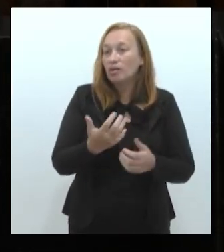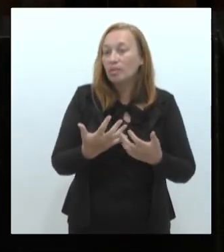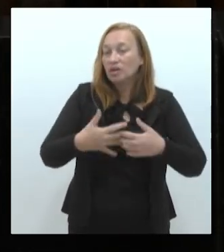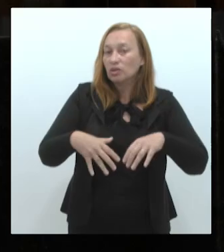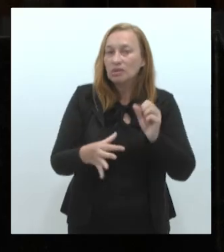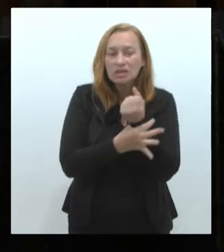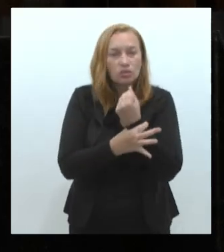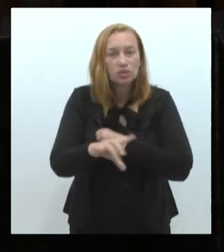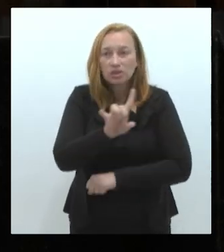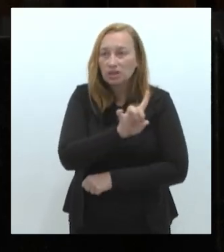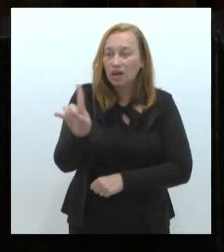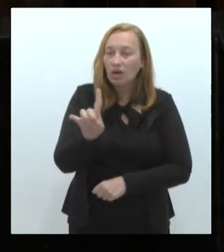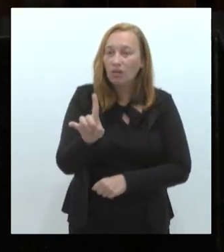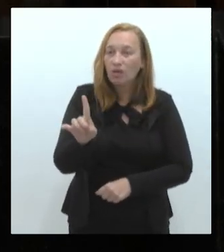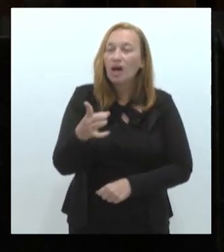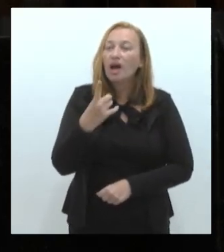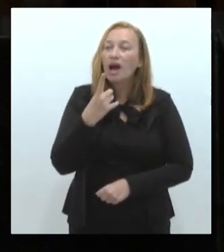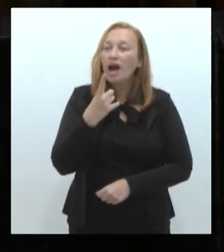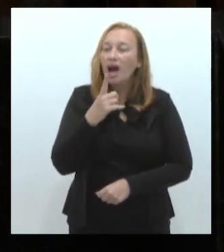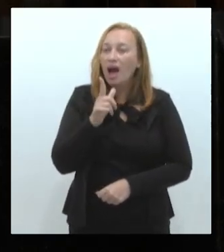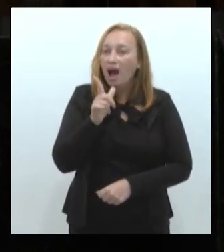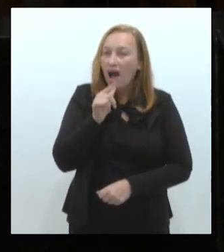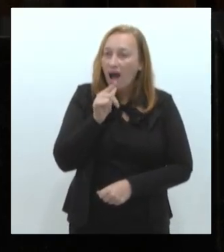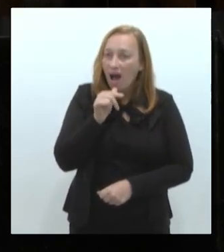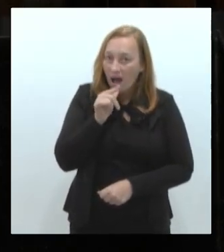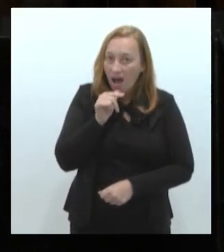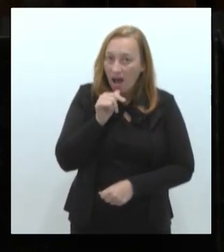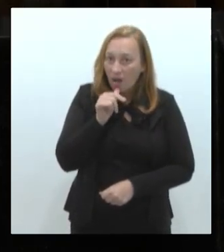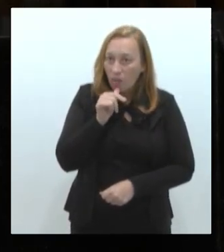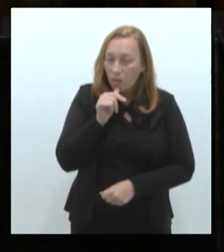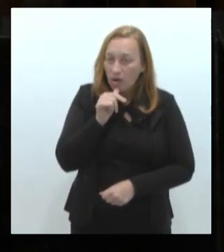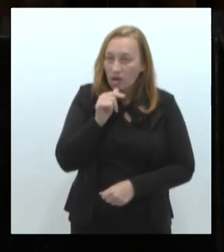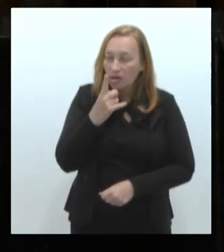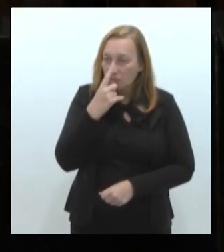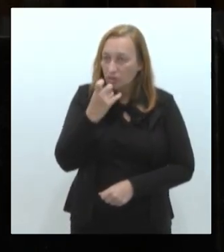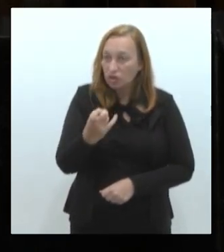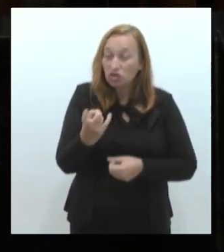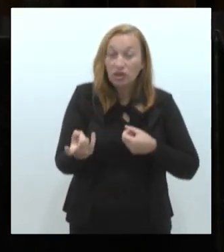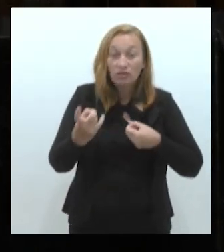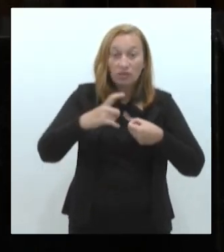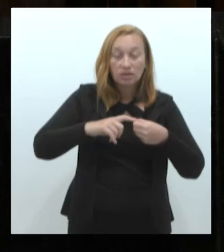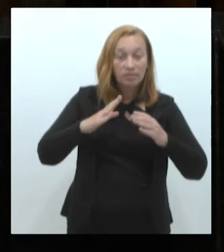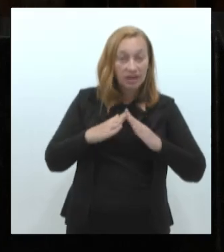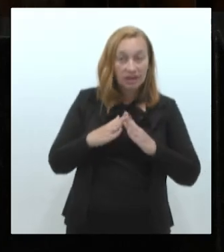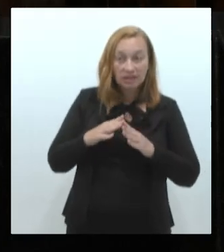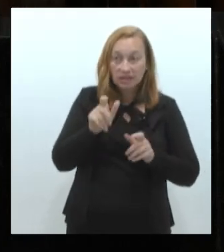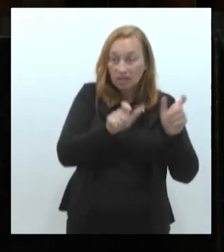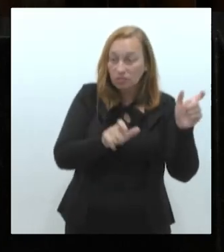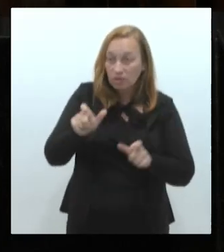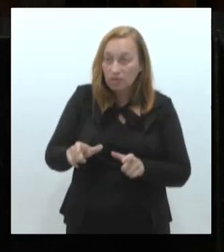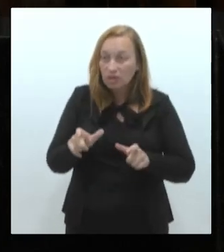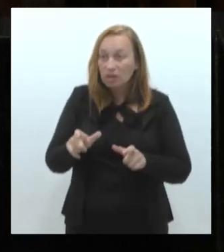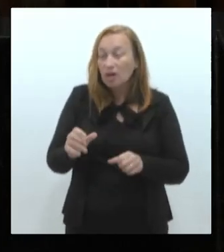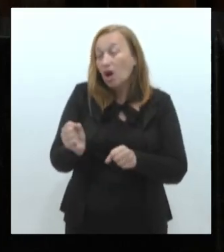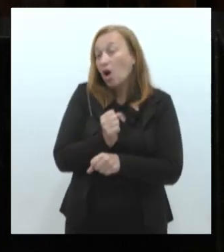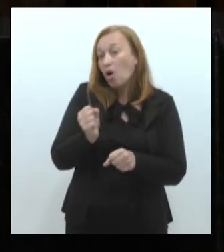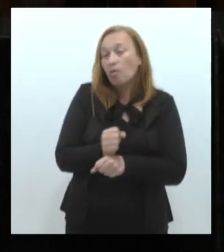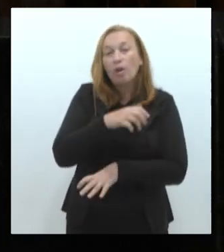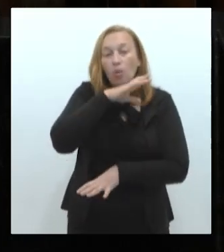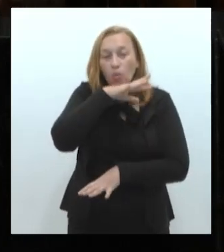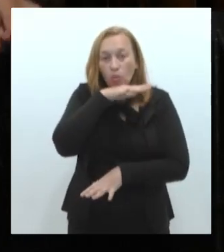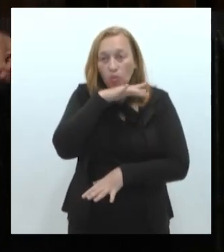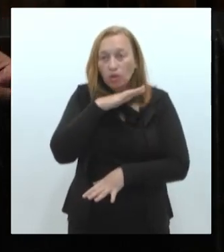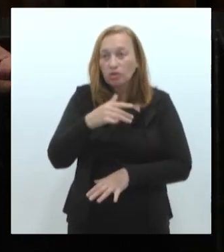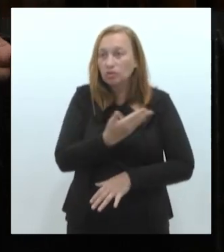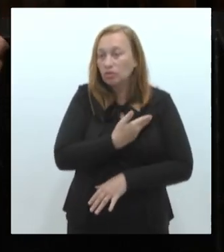está. A água e o esgoto está voltando pela casa das pessoas, porque a obra está mal feita. É mais uma obra porca do governador, que está